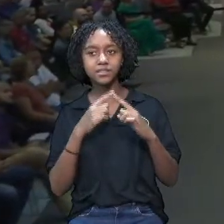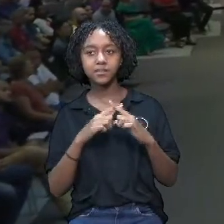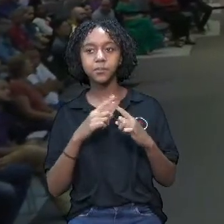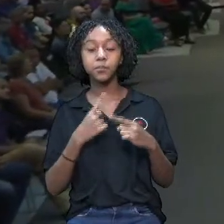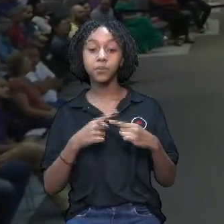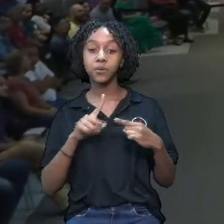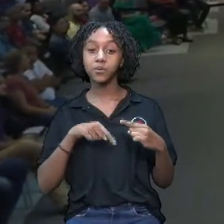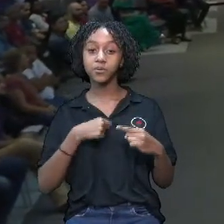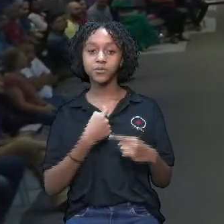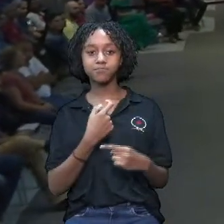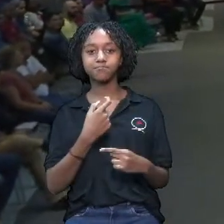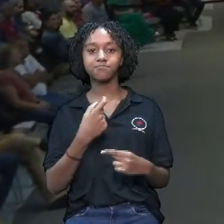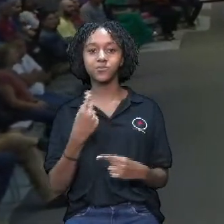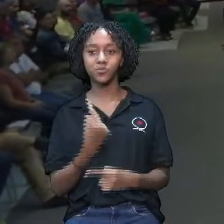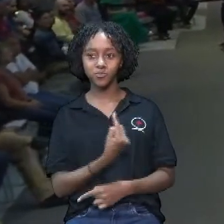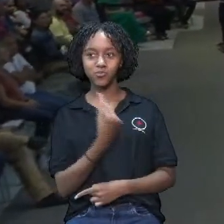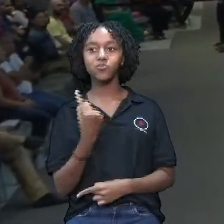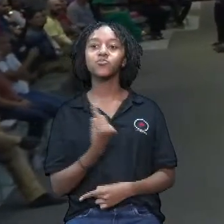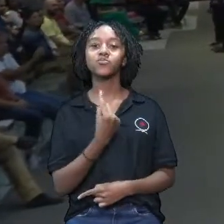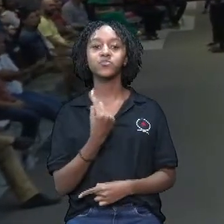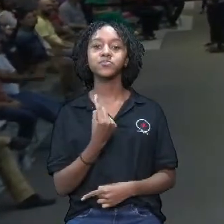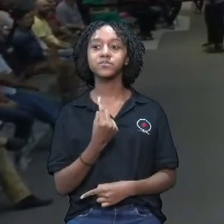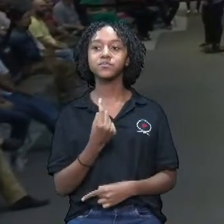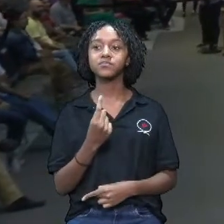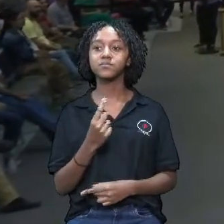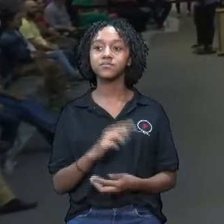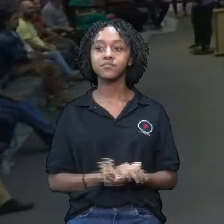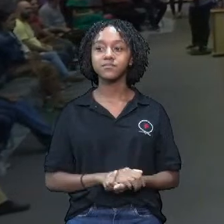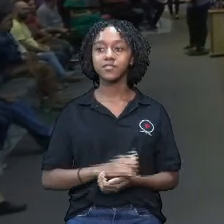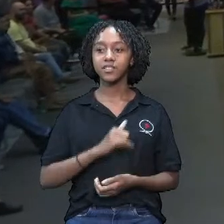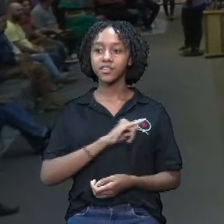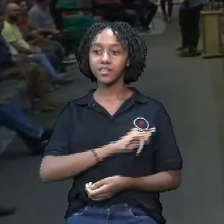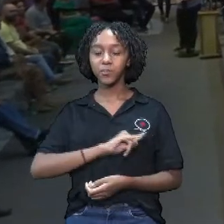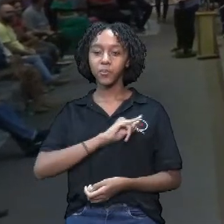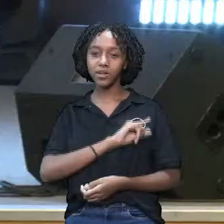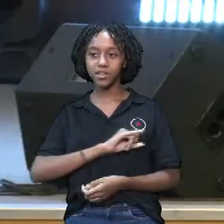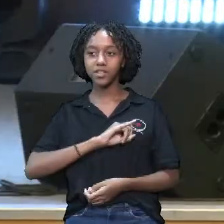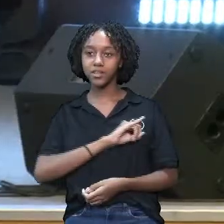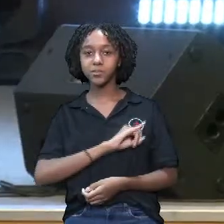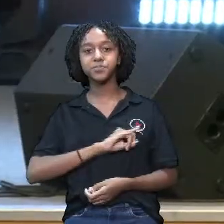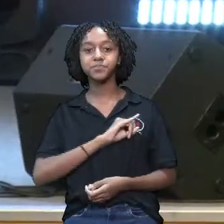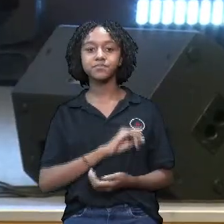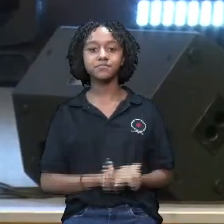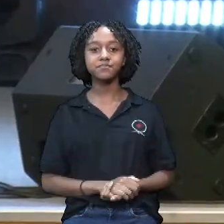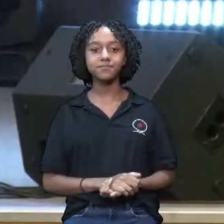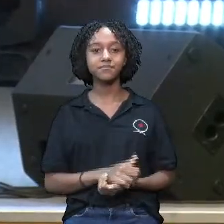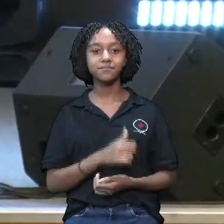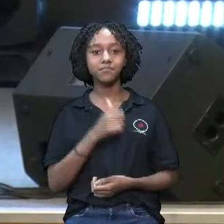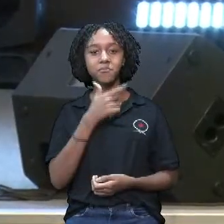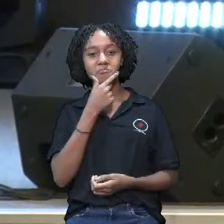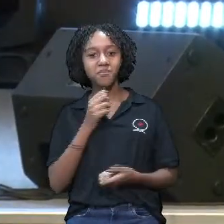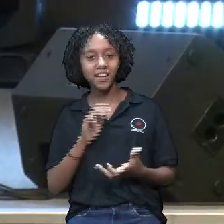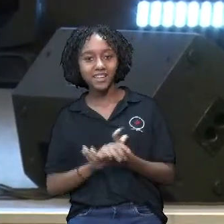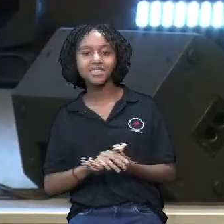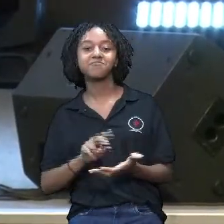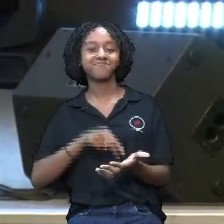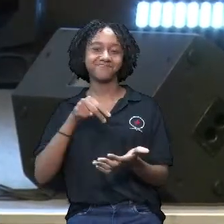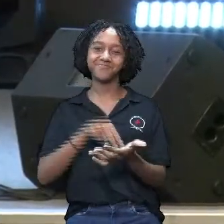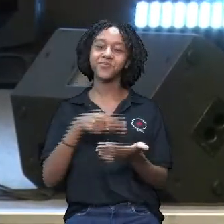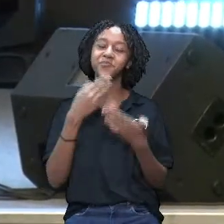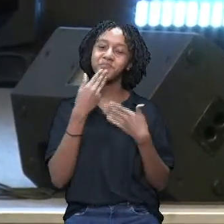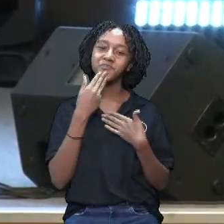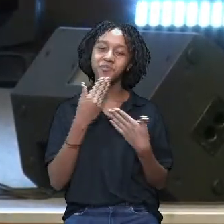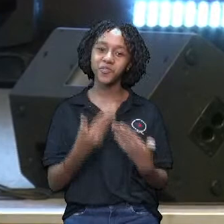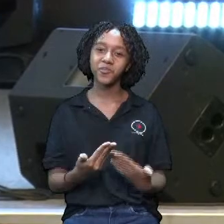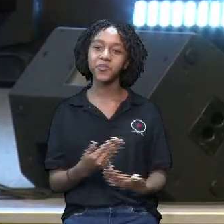um. Eu estou lá em Itaboraí com meu esposo, meu digníssimo. Fica em pé, amor, minha vez de falar. Esse homem